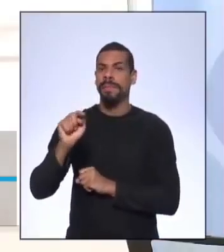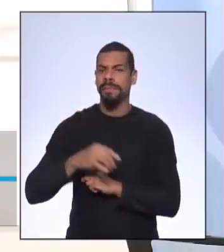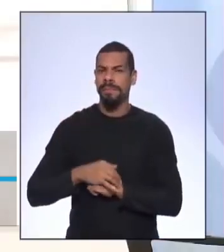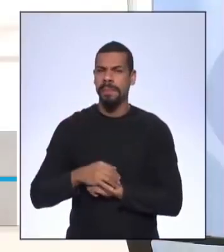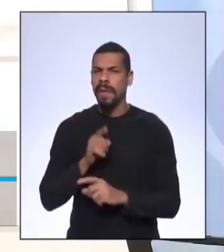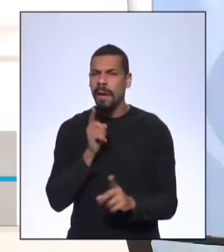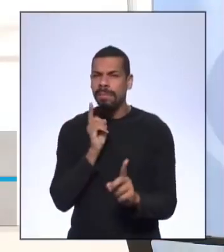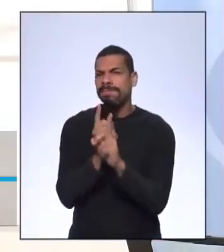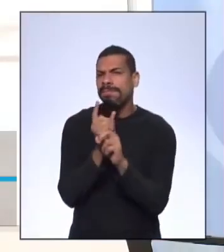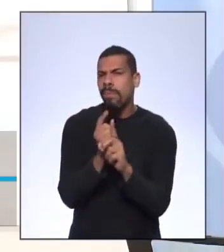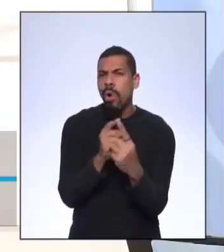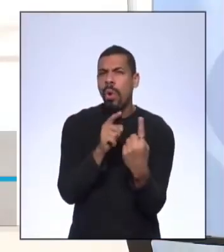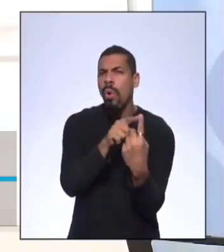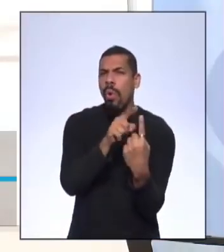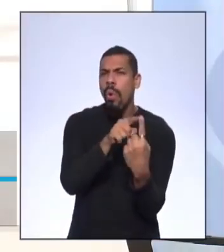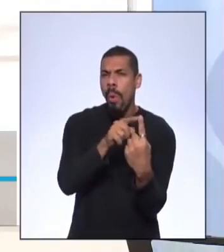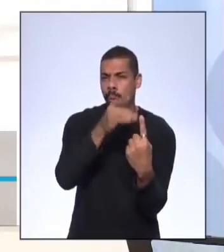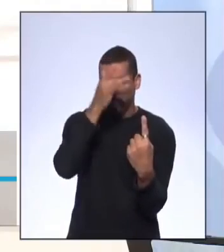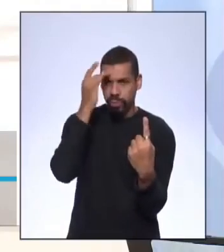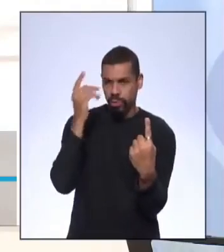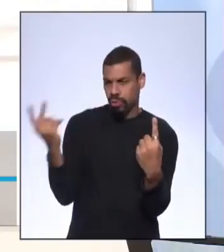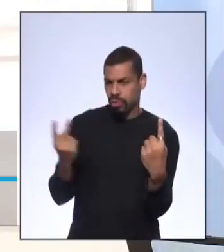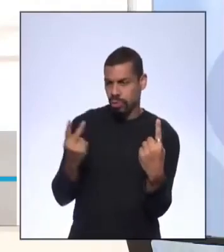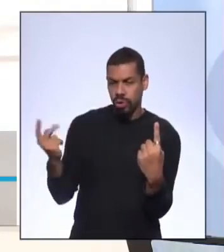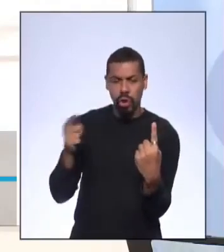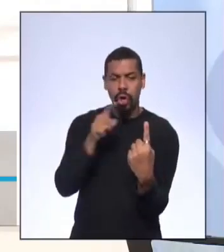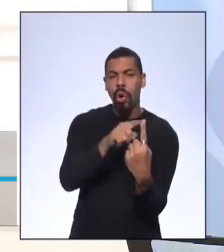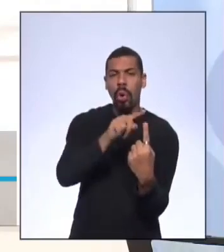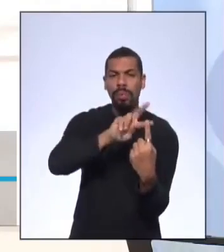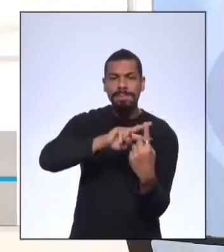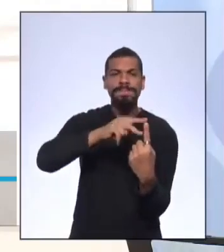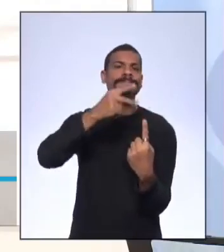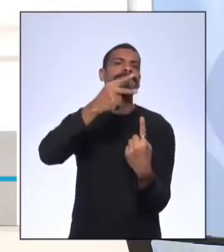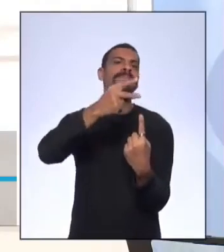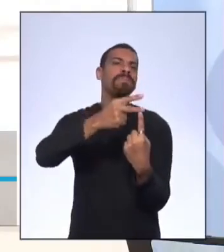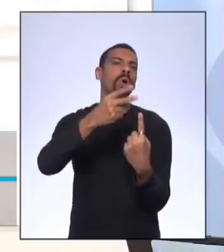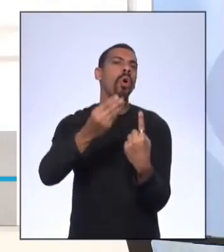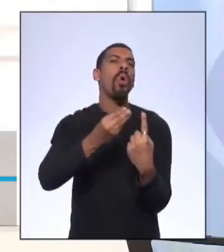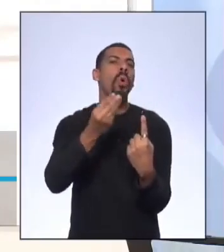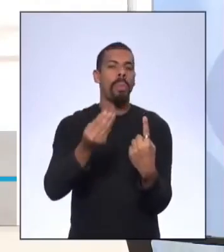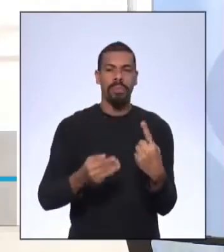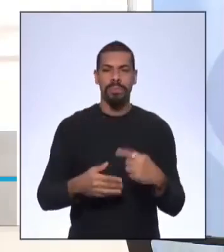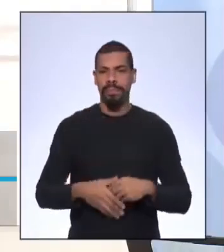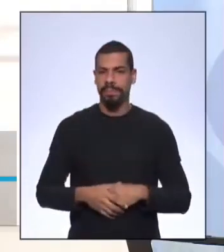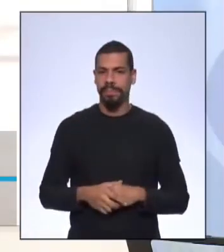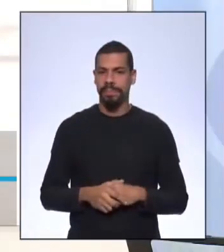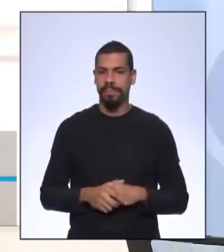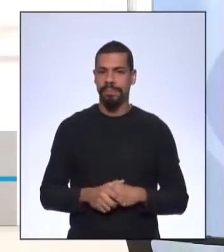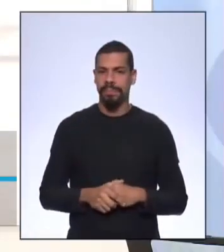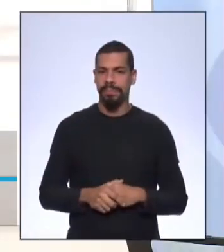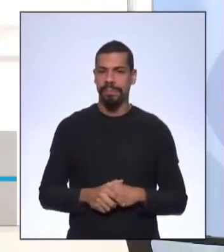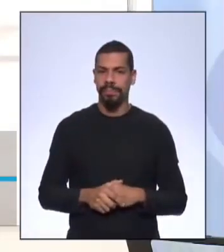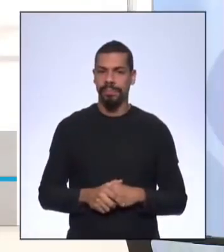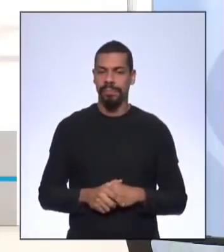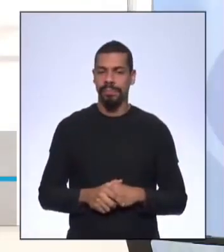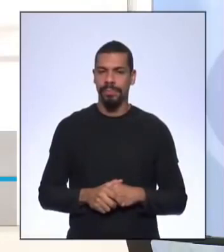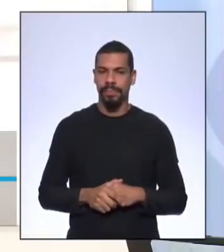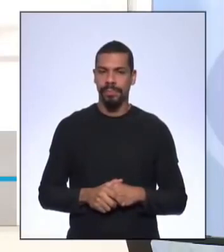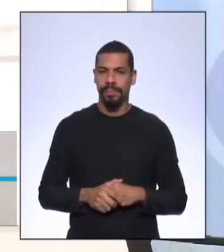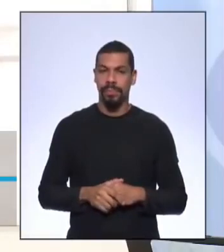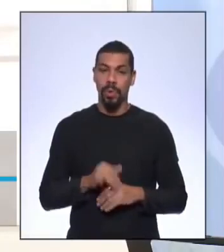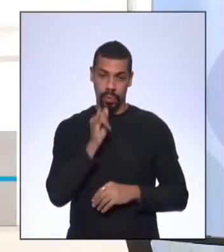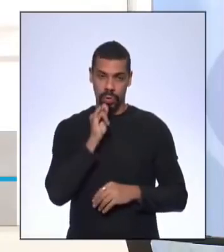dos sócios recebeu o dobro do outro. Então, como que eu posso escrever o dobro? No caso aqui, vou colocar como